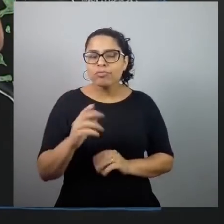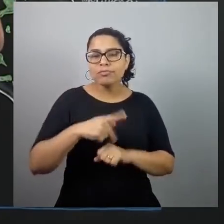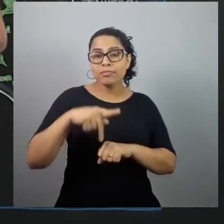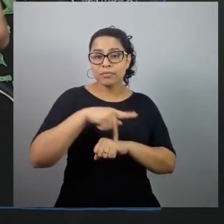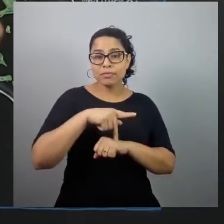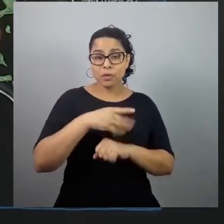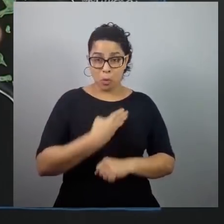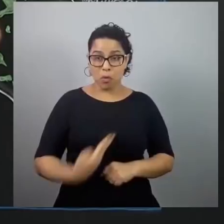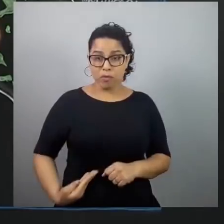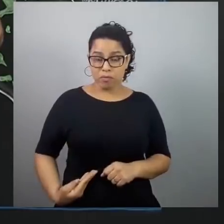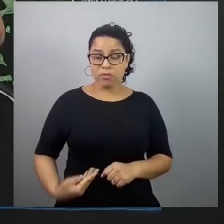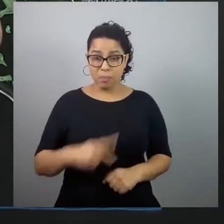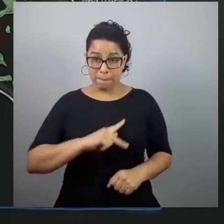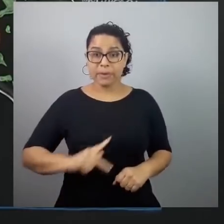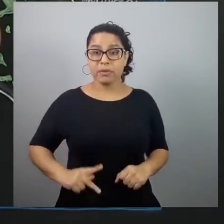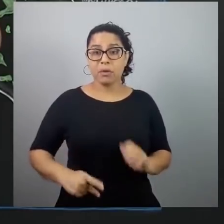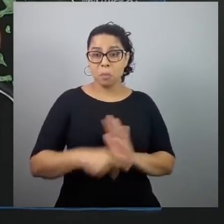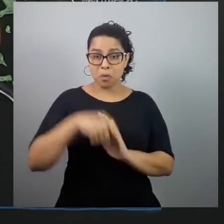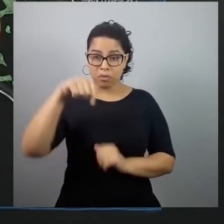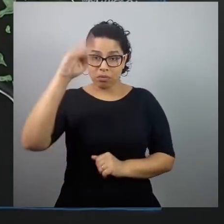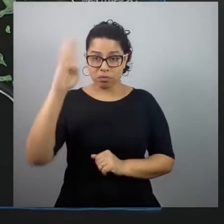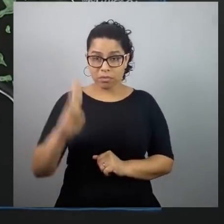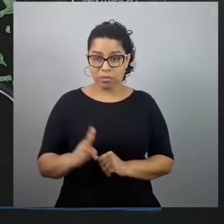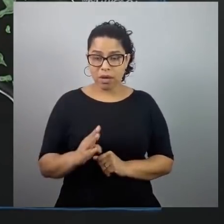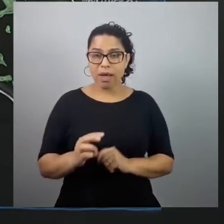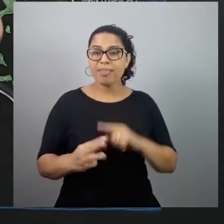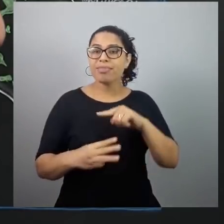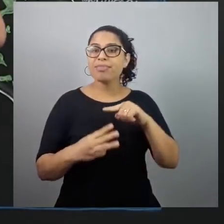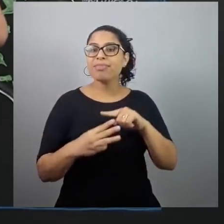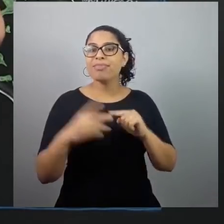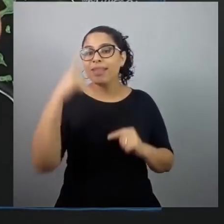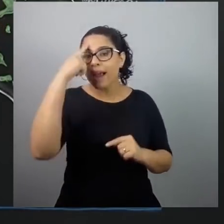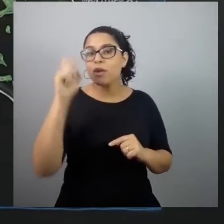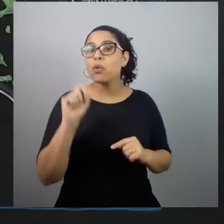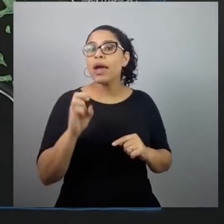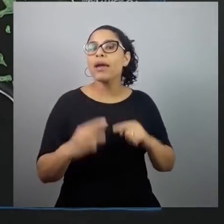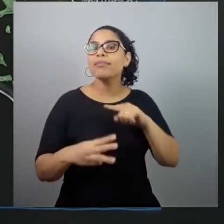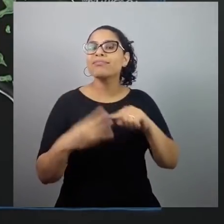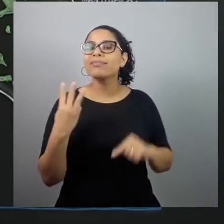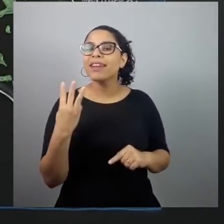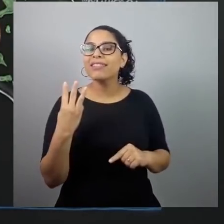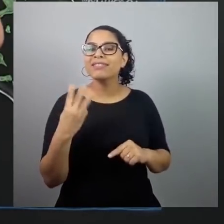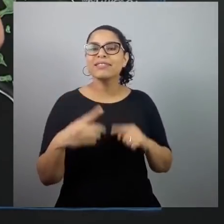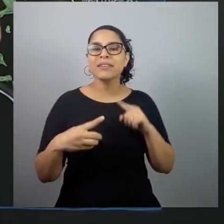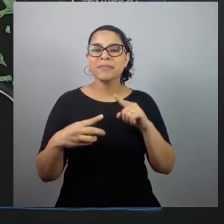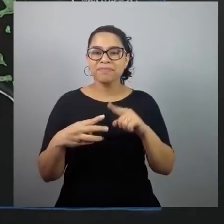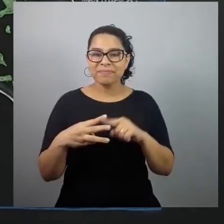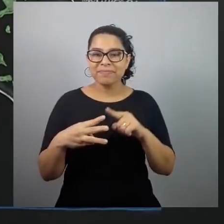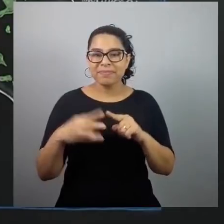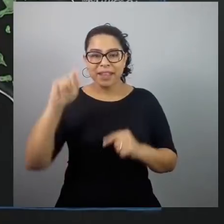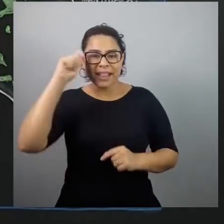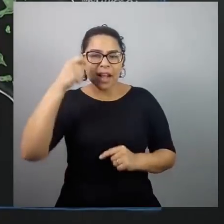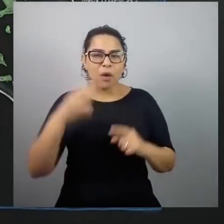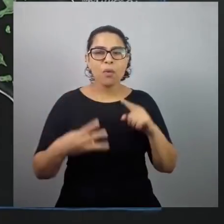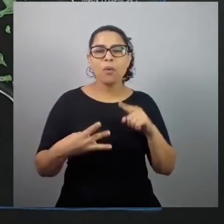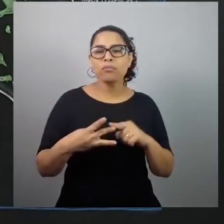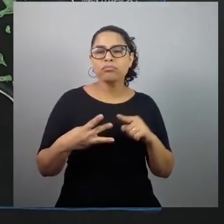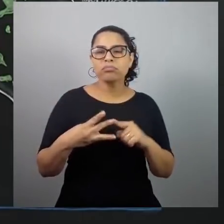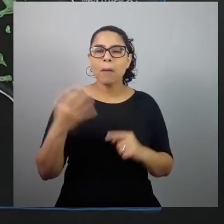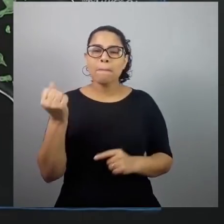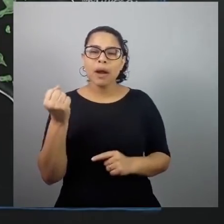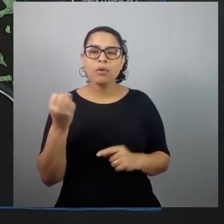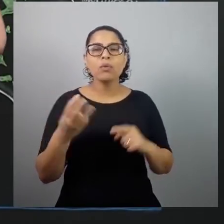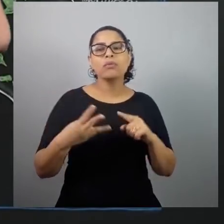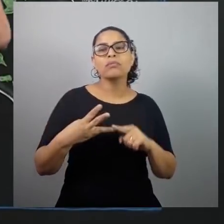Brasil, onde uma das ideias era a das três raças, a ideia de que o Brasil teria surgido dos negros, dos brancos e dos